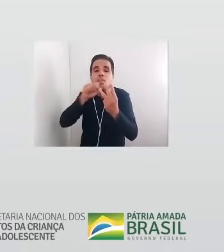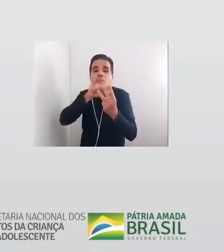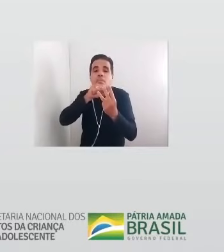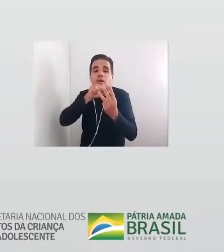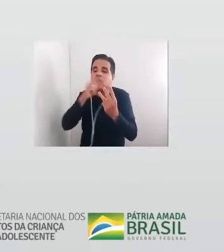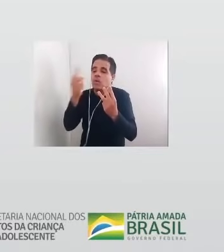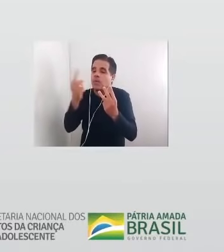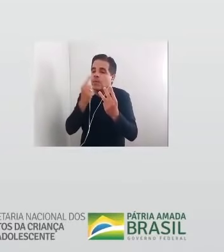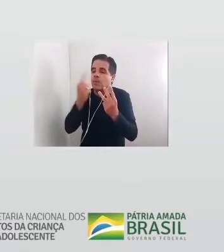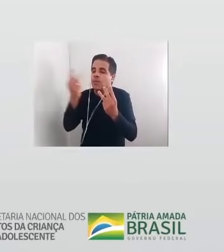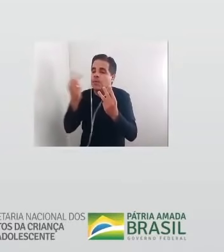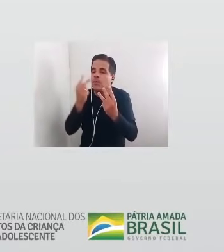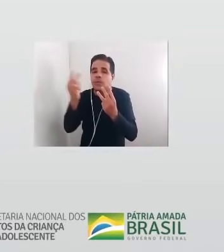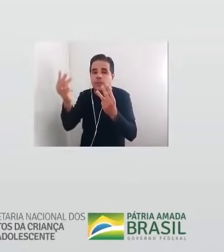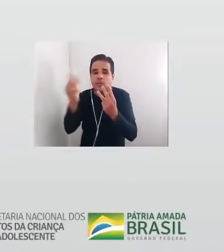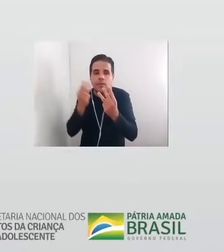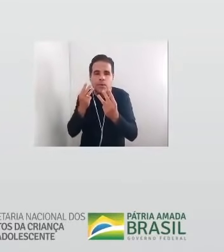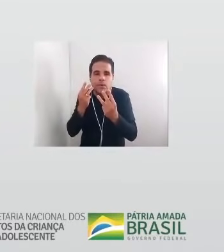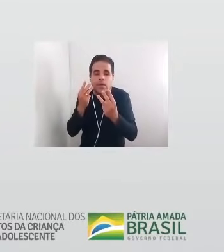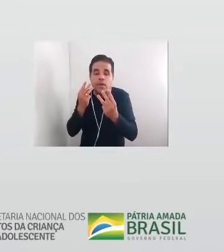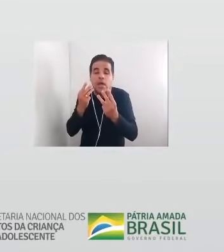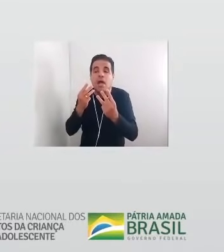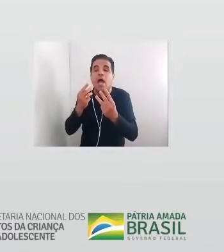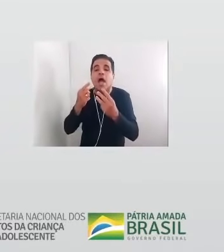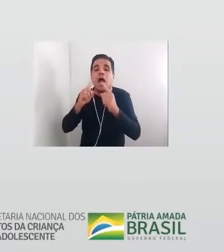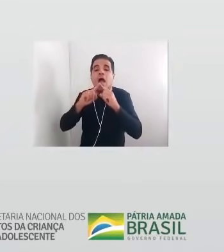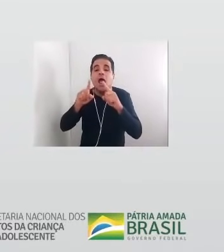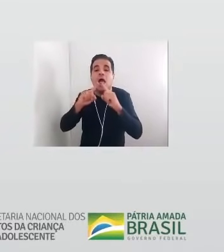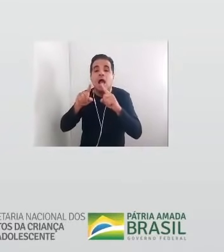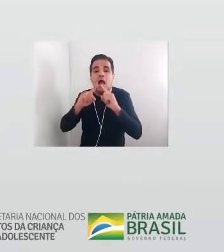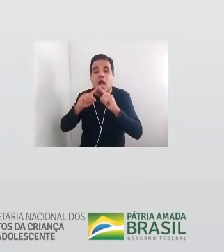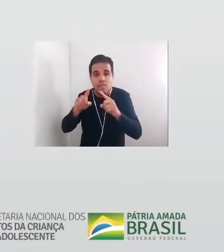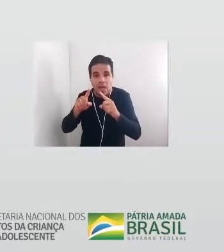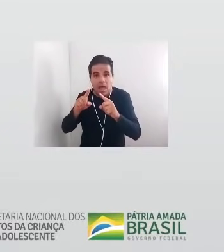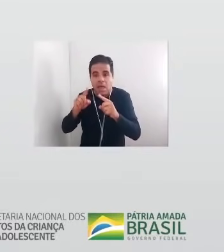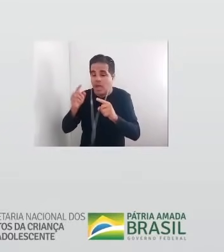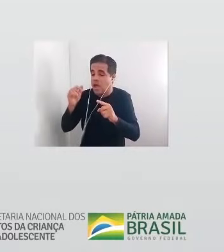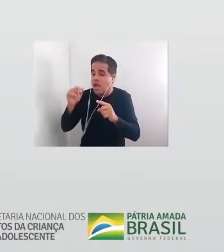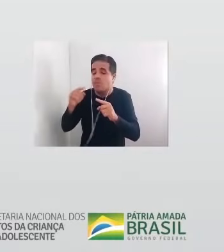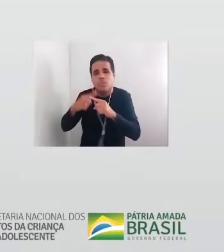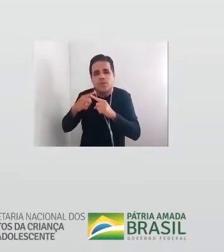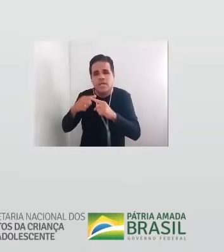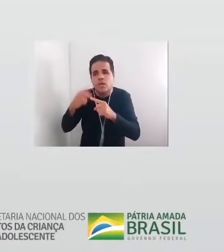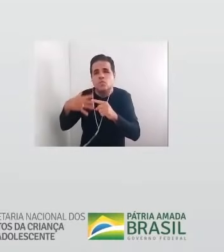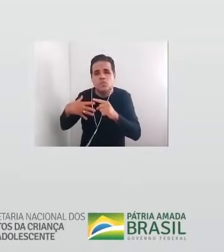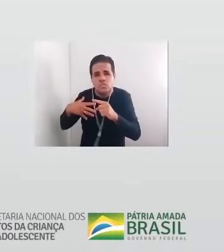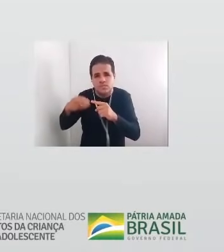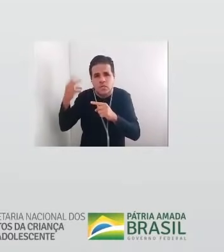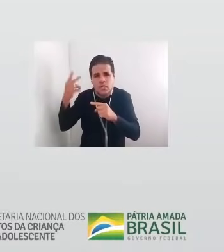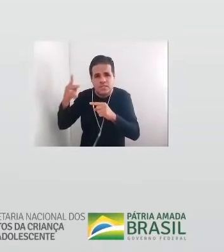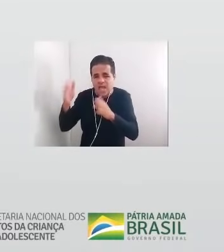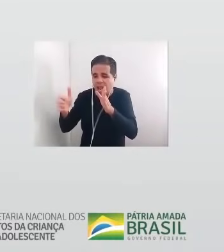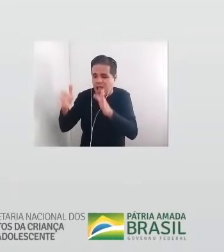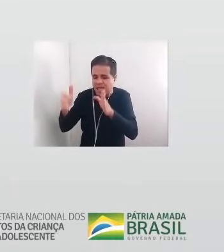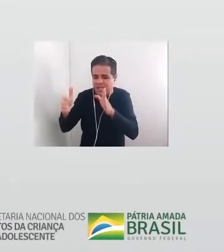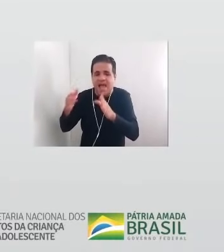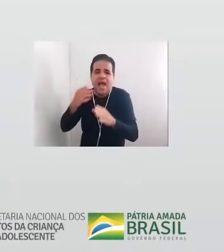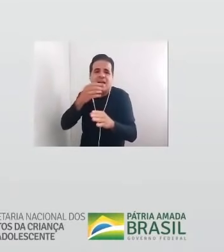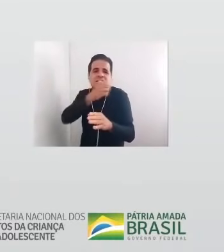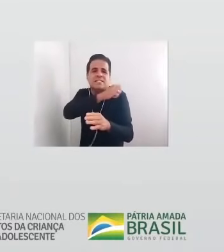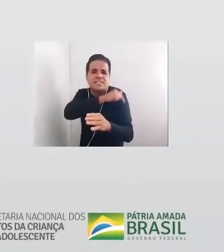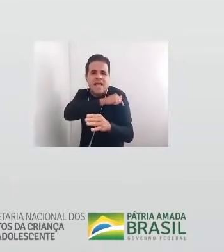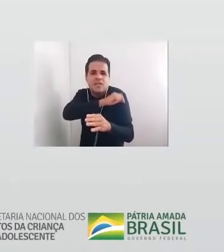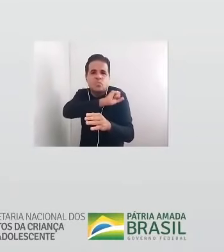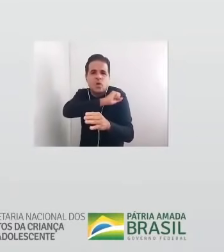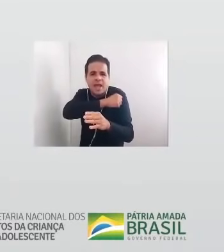seus filhos em idade de catequese e crisma, entre sétimo, oitavo e nono ano, estavam desistindo